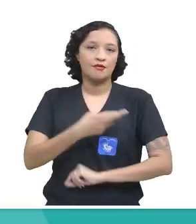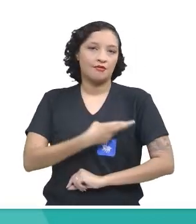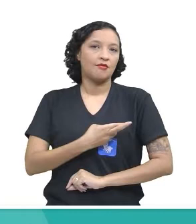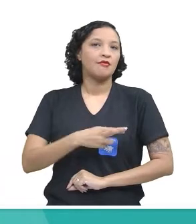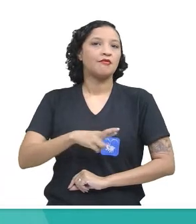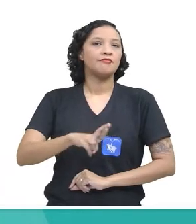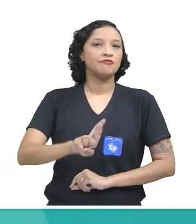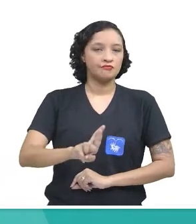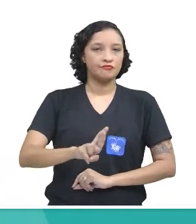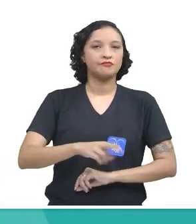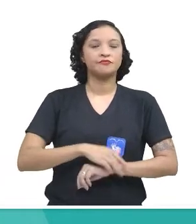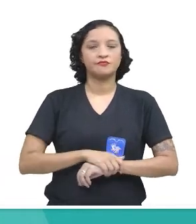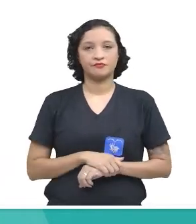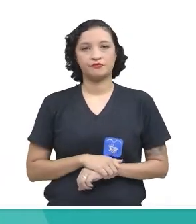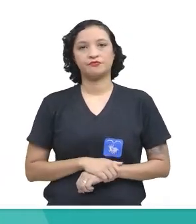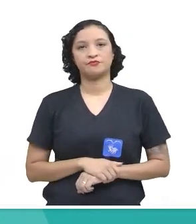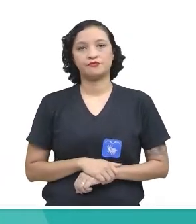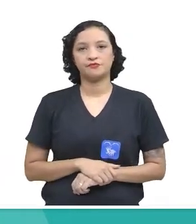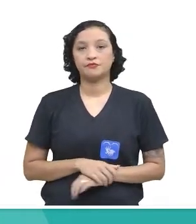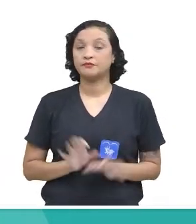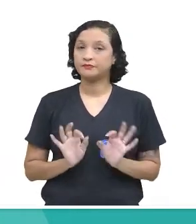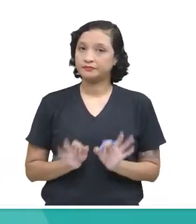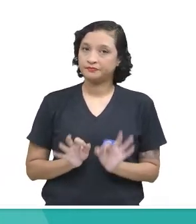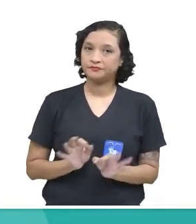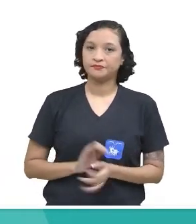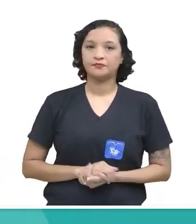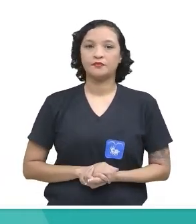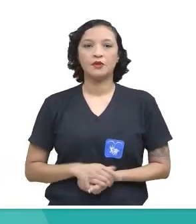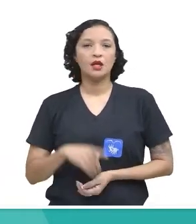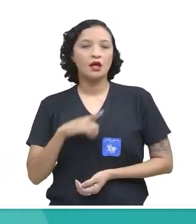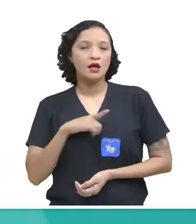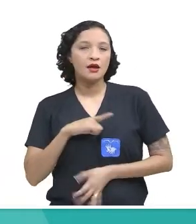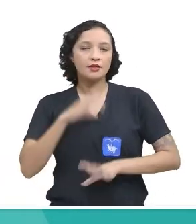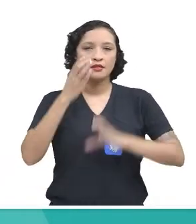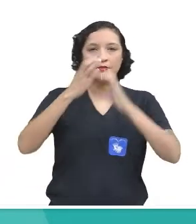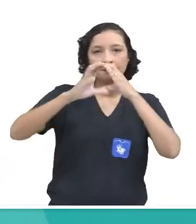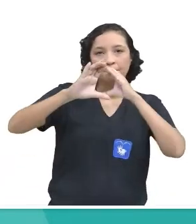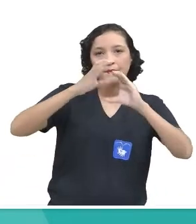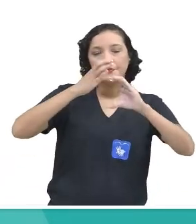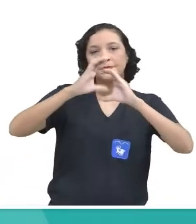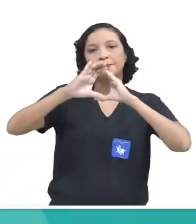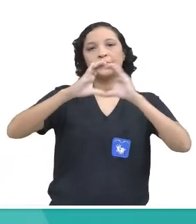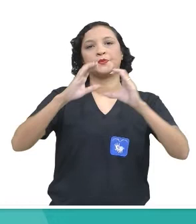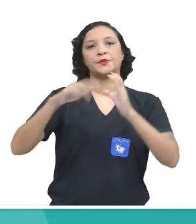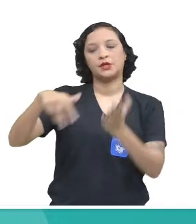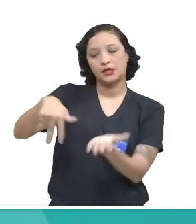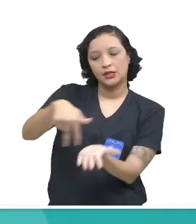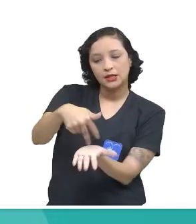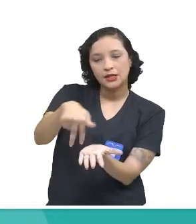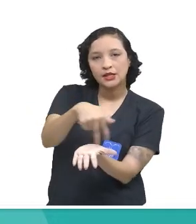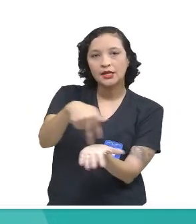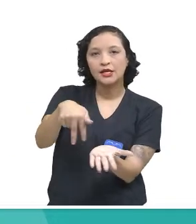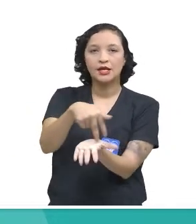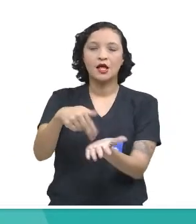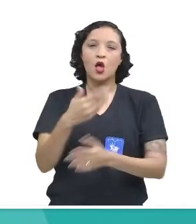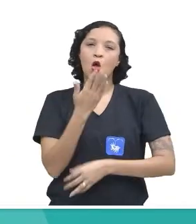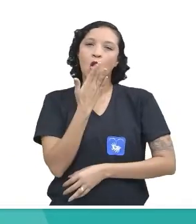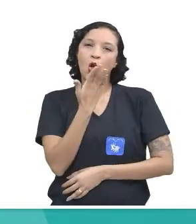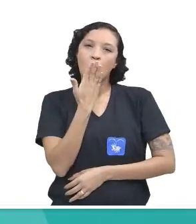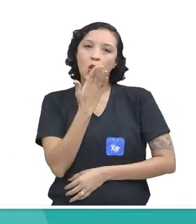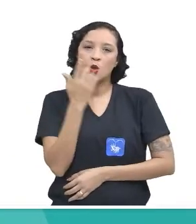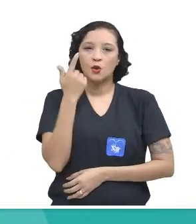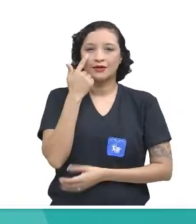religiosa, tá certo? E aí nós temos a presença da música, né, da dança, desse colorido que eu falei